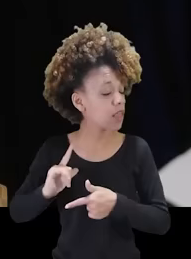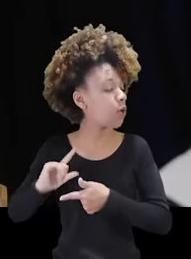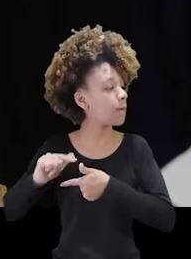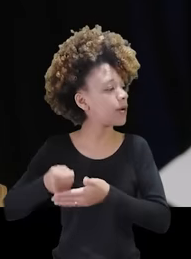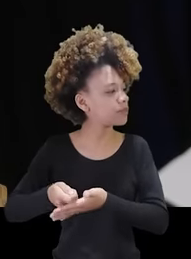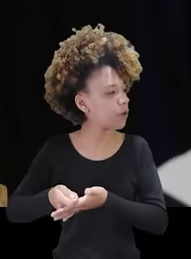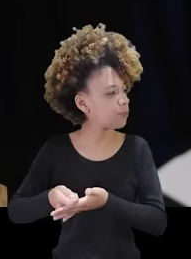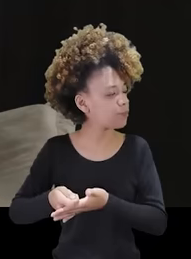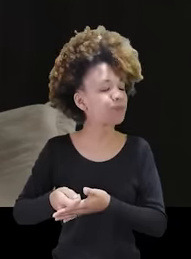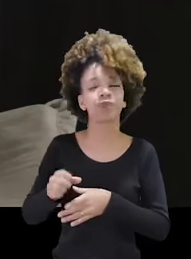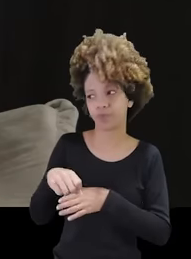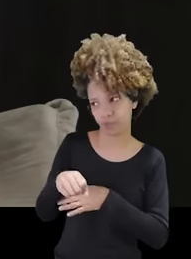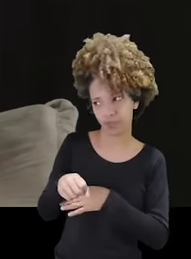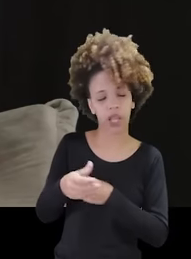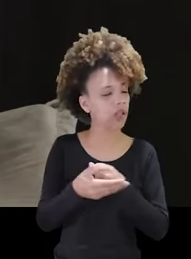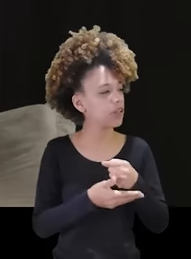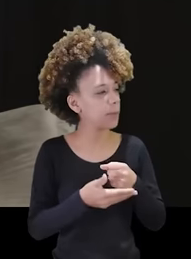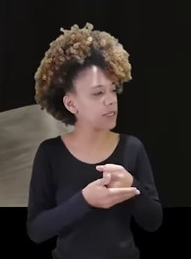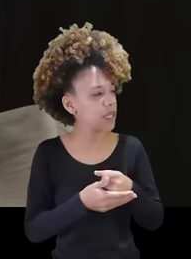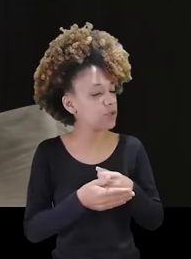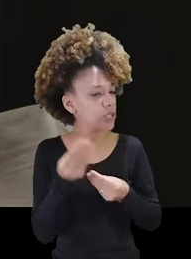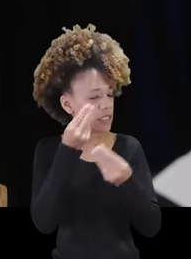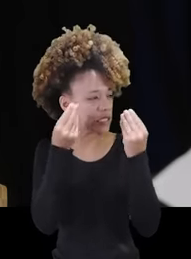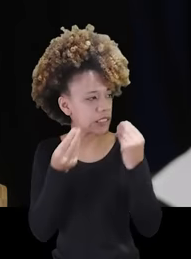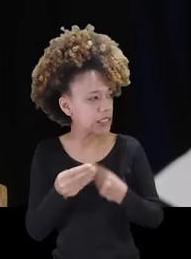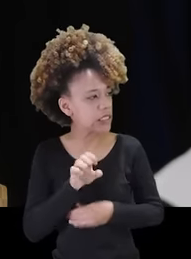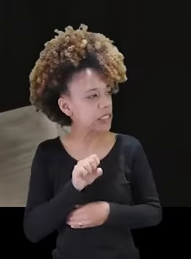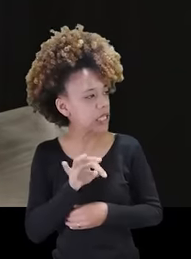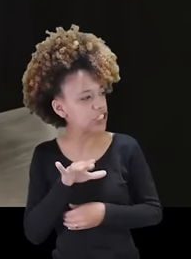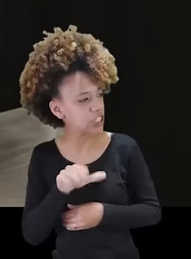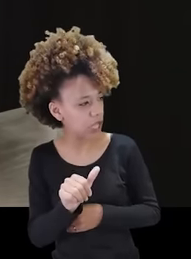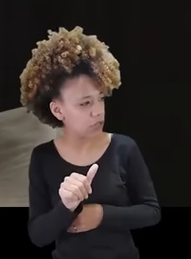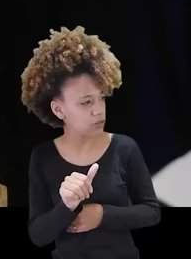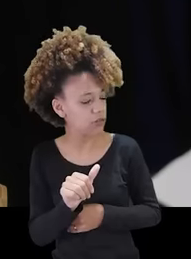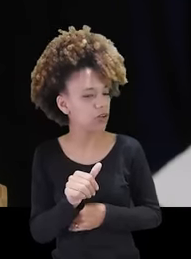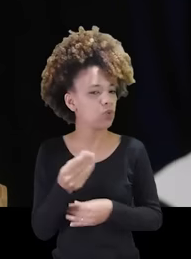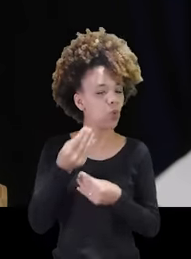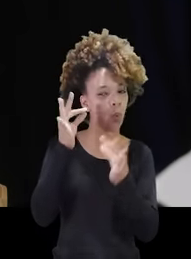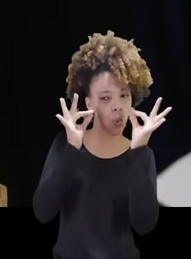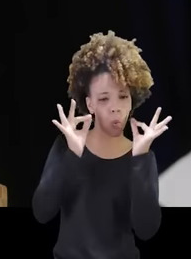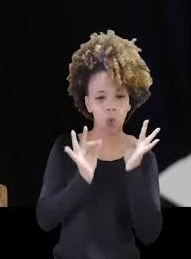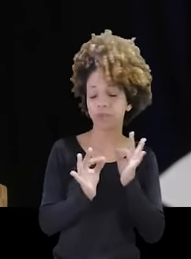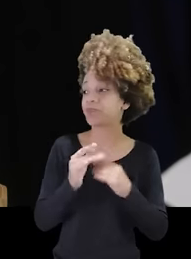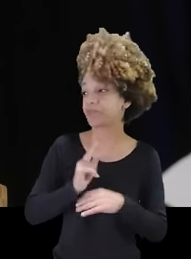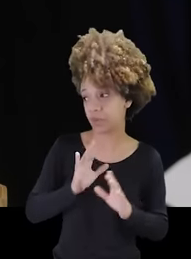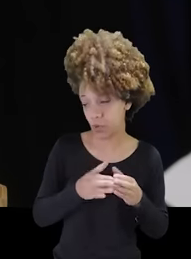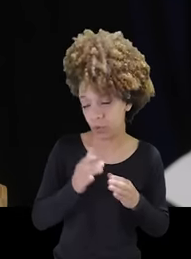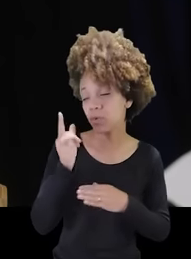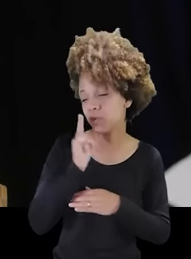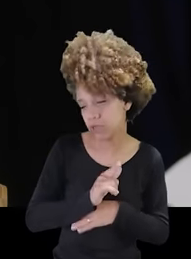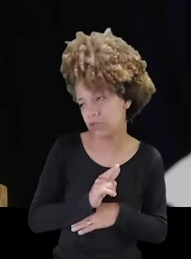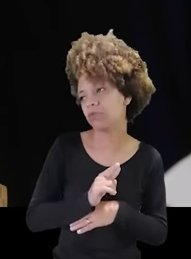tem e esse padrão era baseado em estética você tem que ter o rosto assim em grupos que